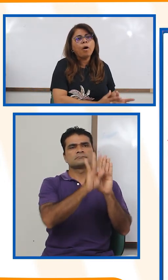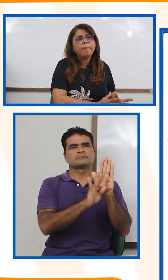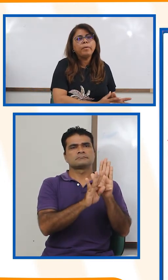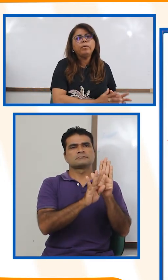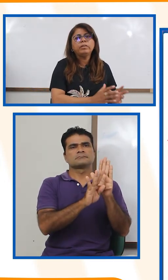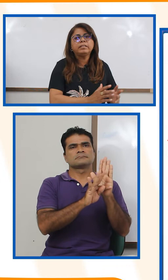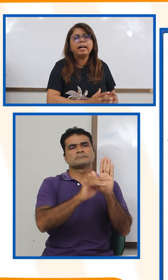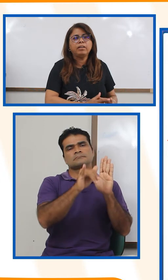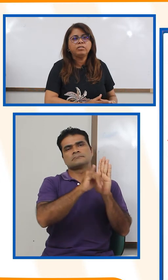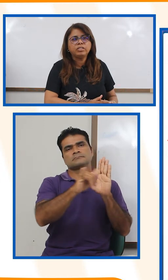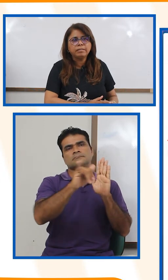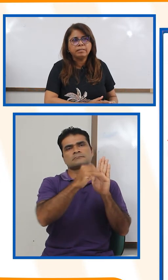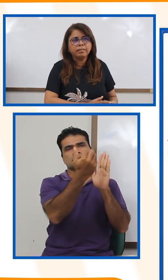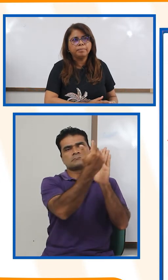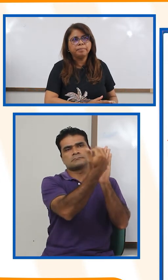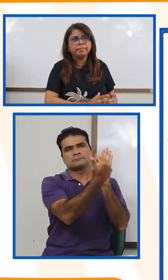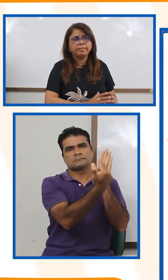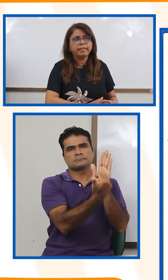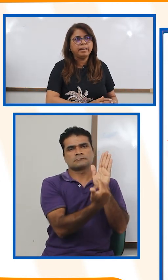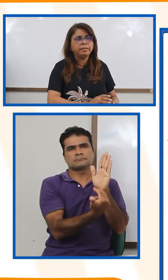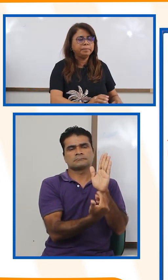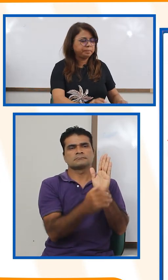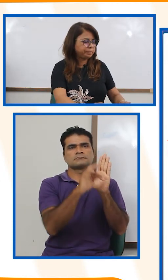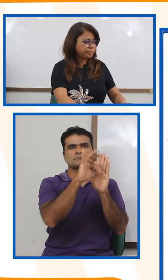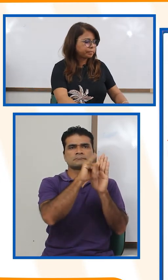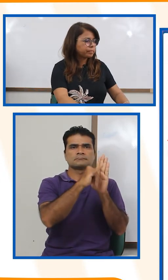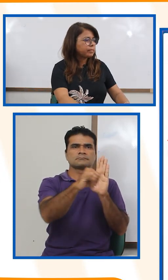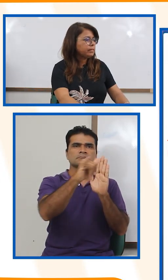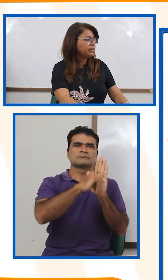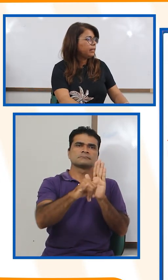o corpo da notícia, tá certo?